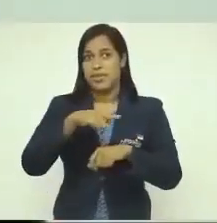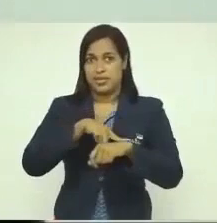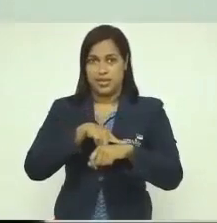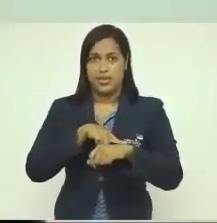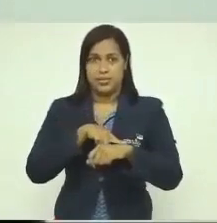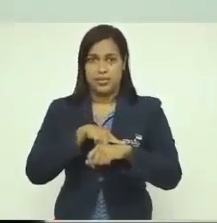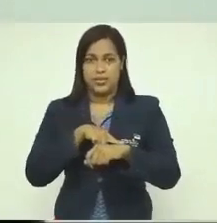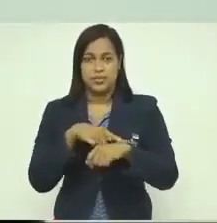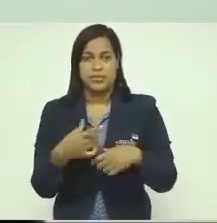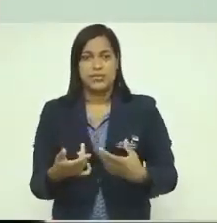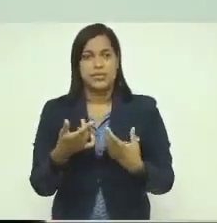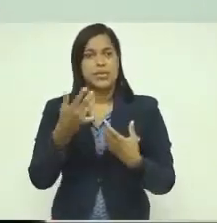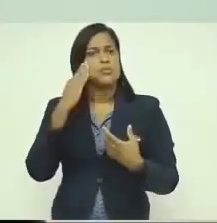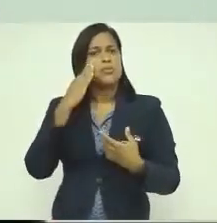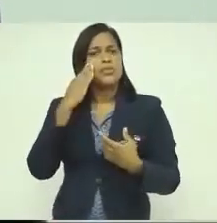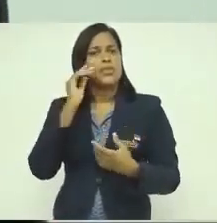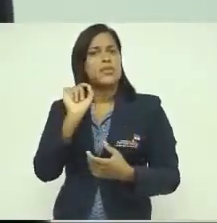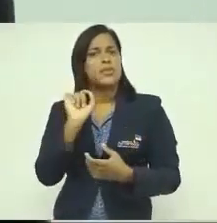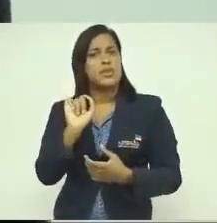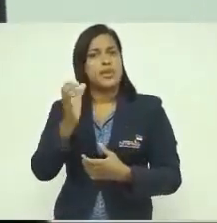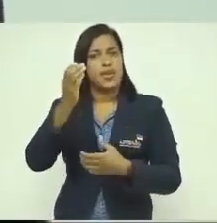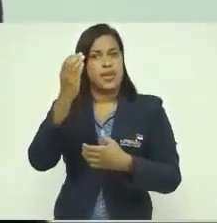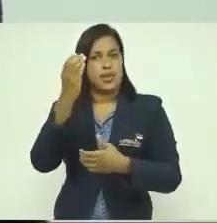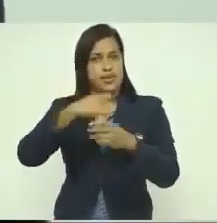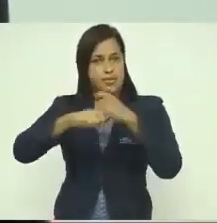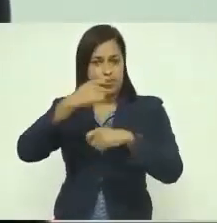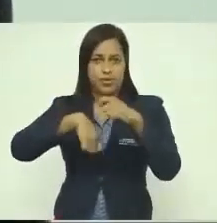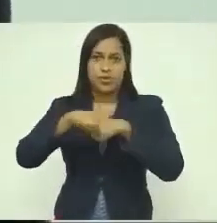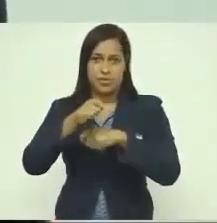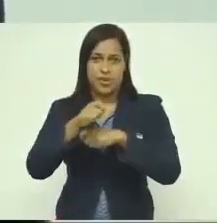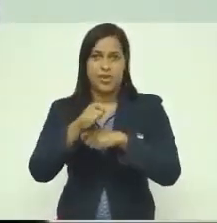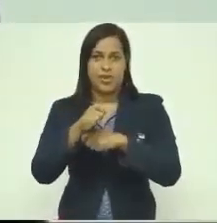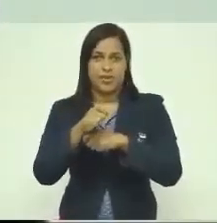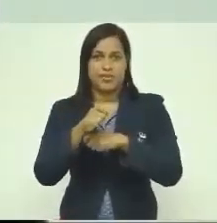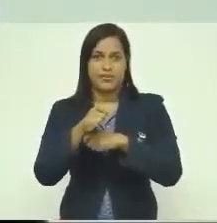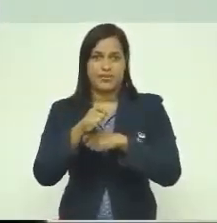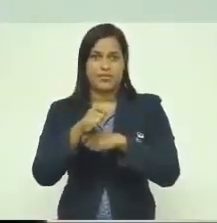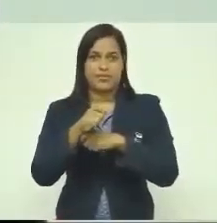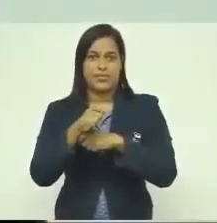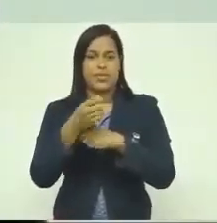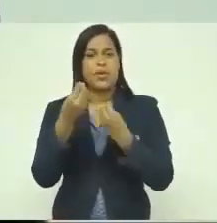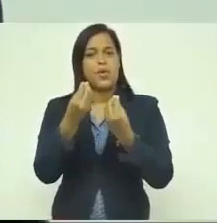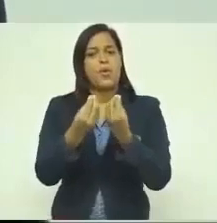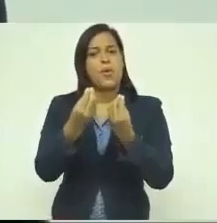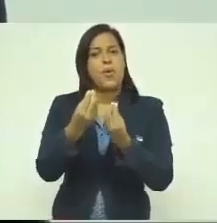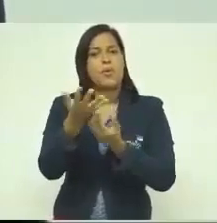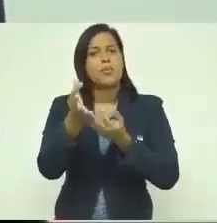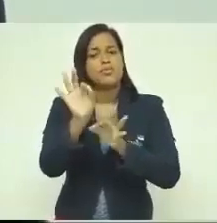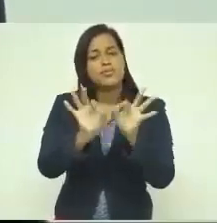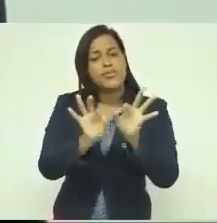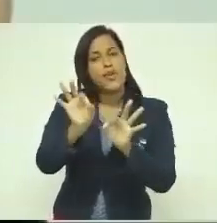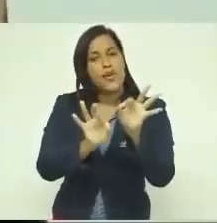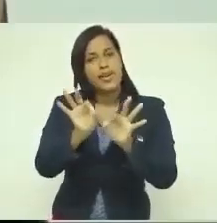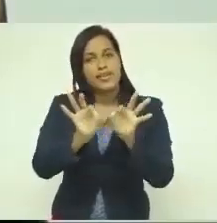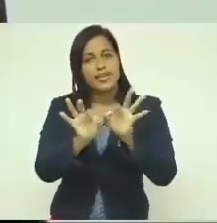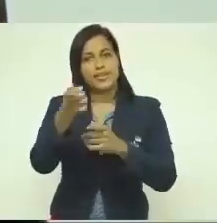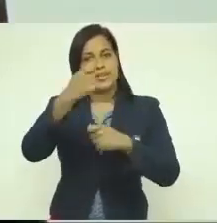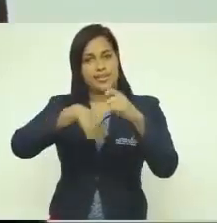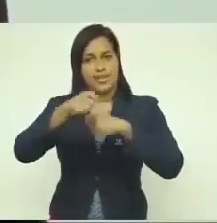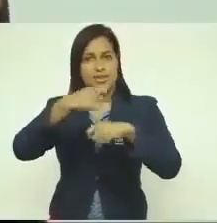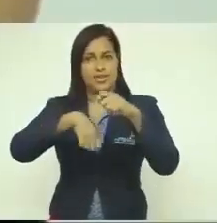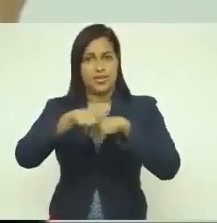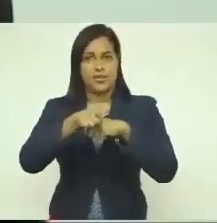que se entende por economia. Mas o que é que forma a economia? Quais são os